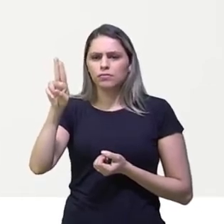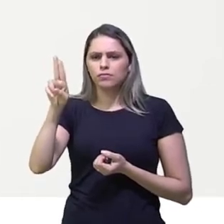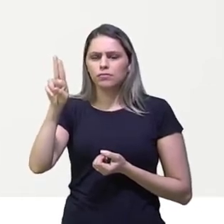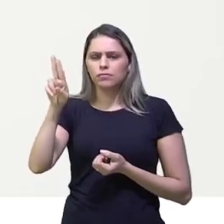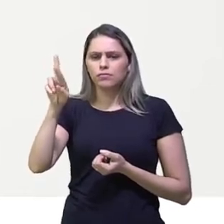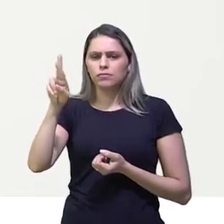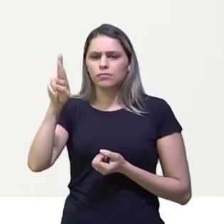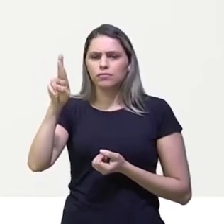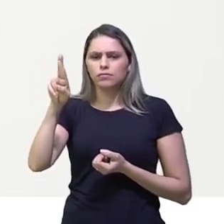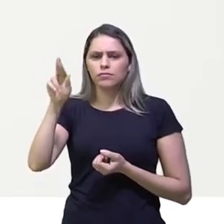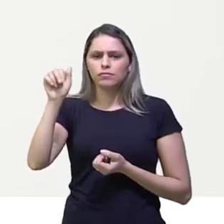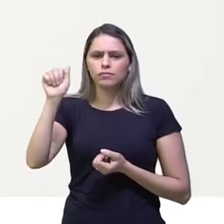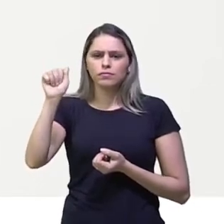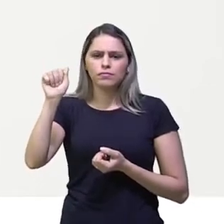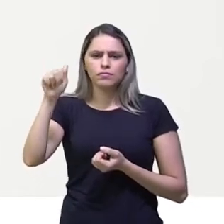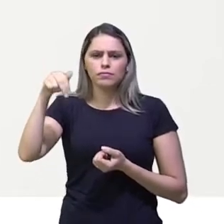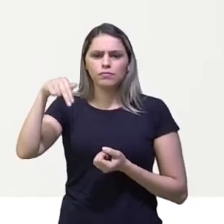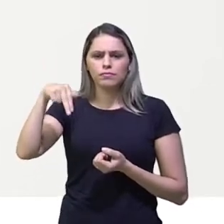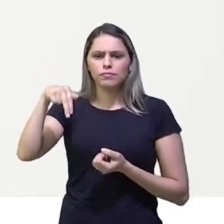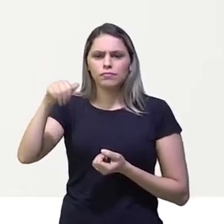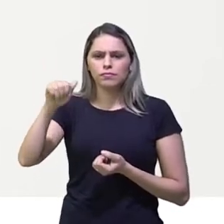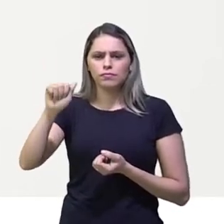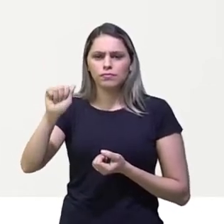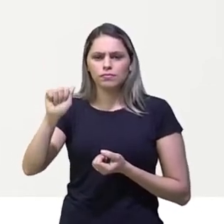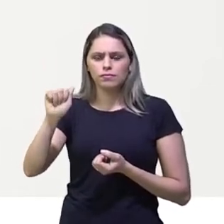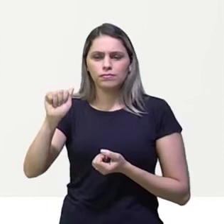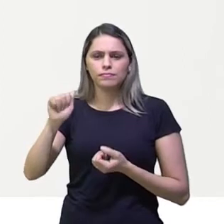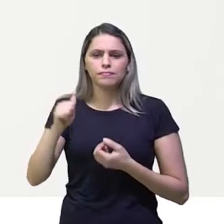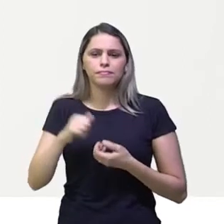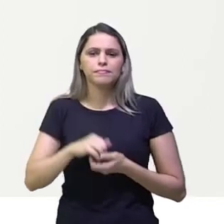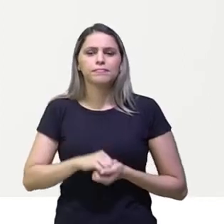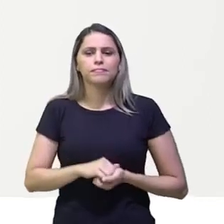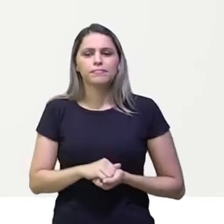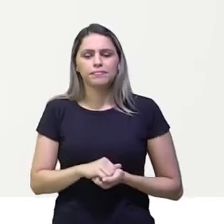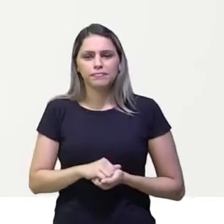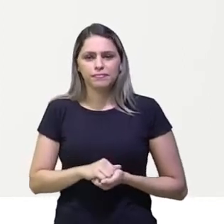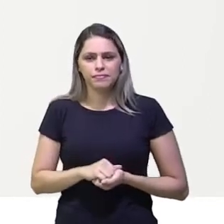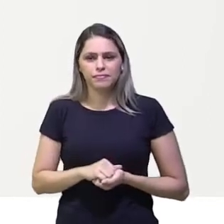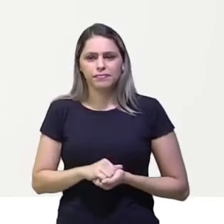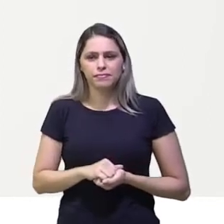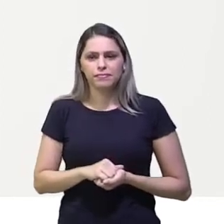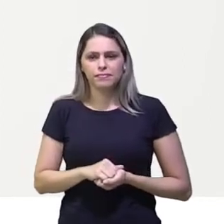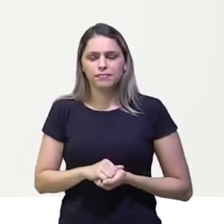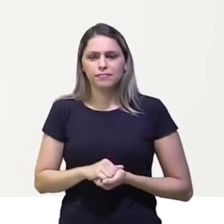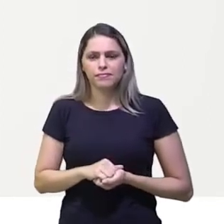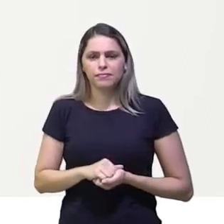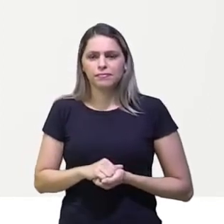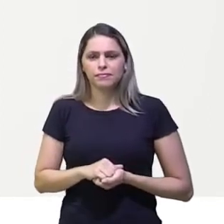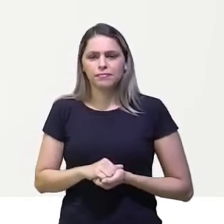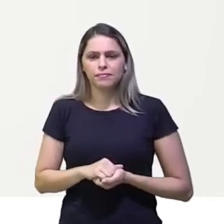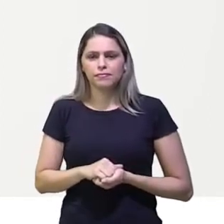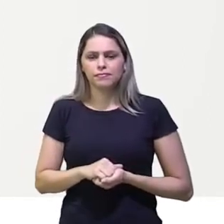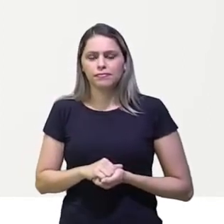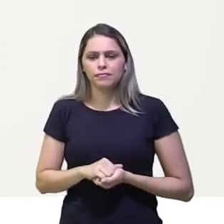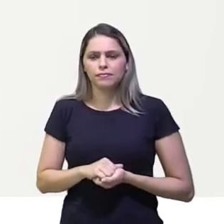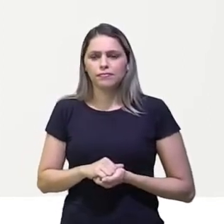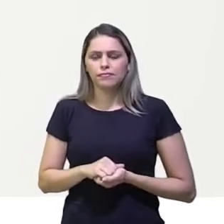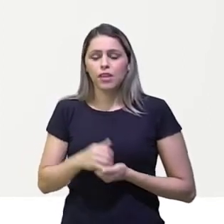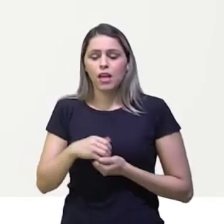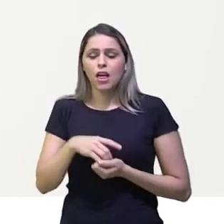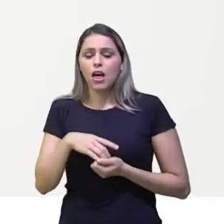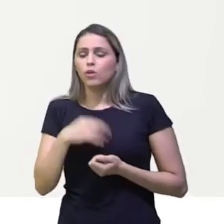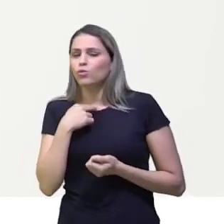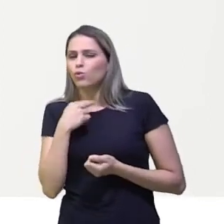tu, ran, na. Muito bem. Não podemos